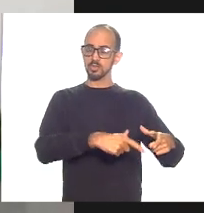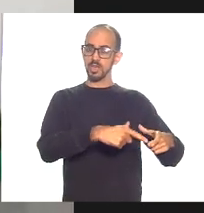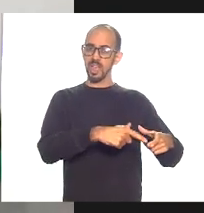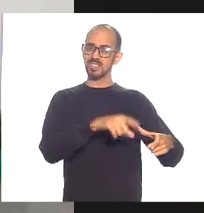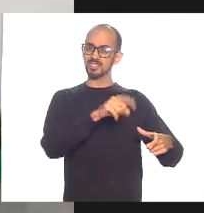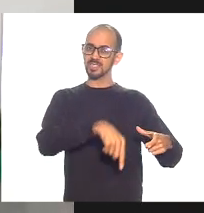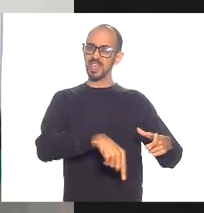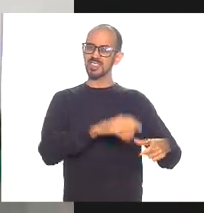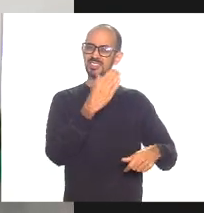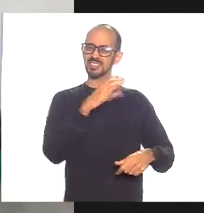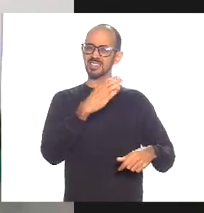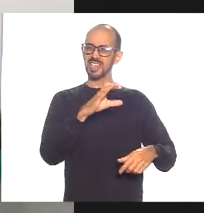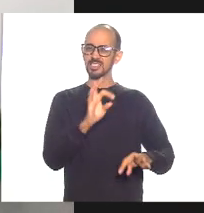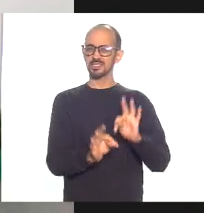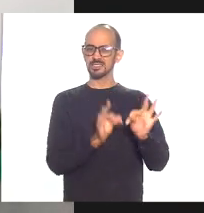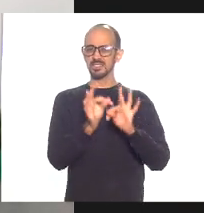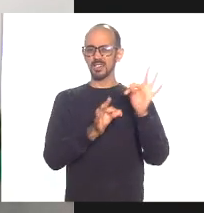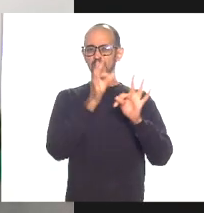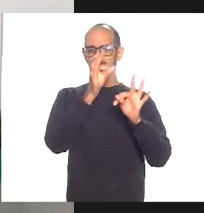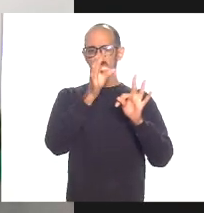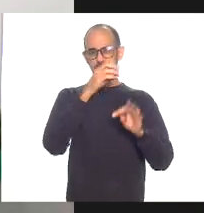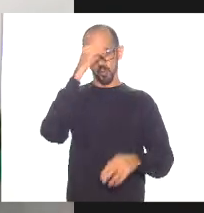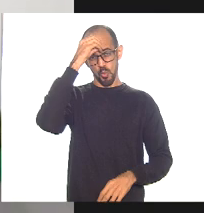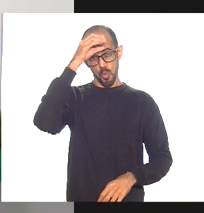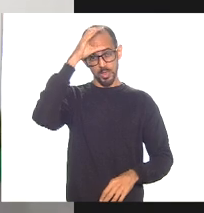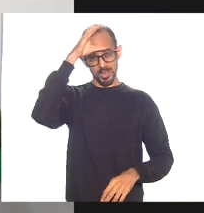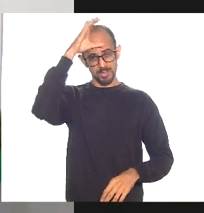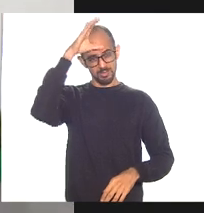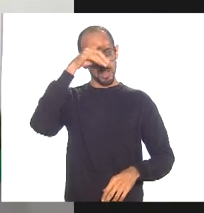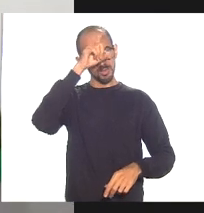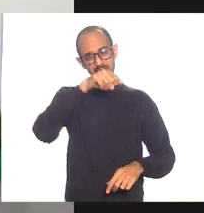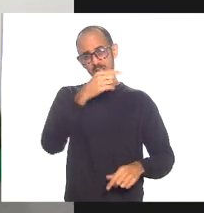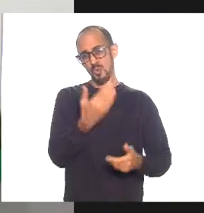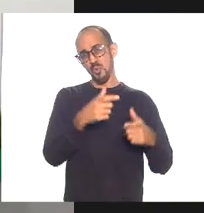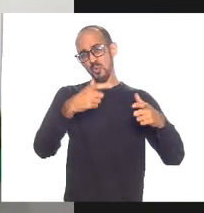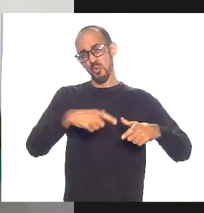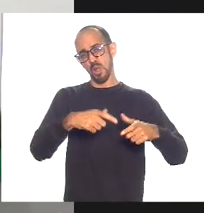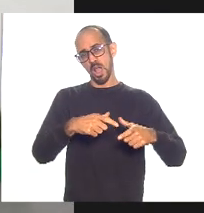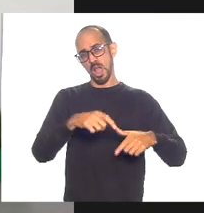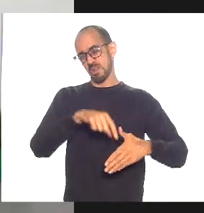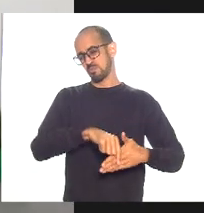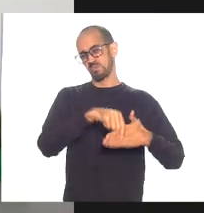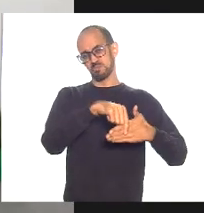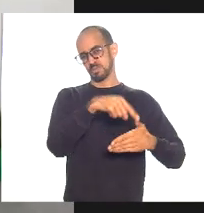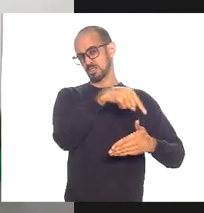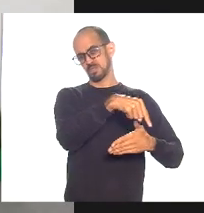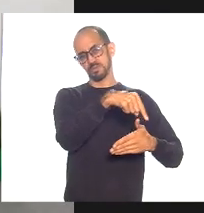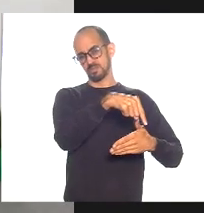de ciência e tecnologia como espaços prioritários. E, no entanto,